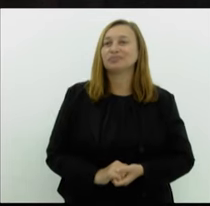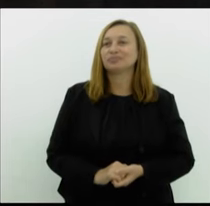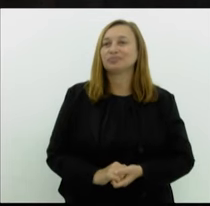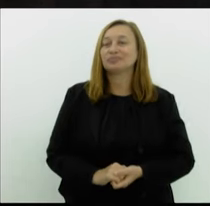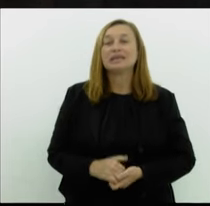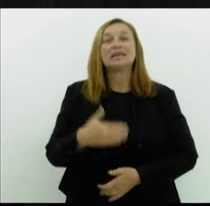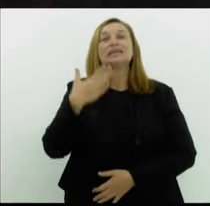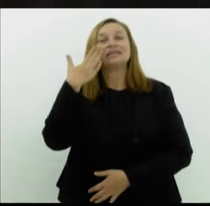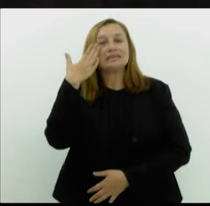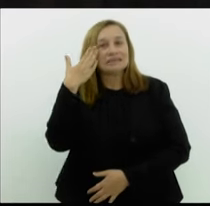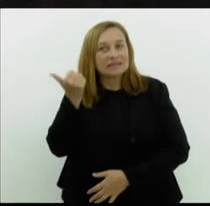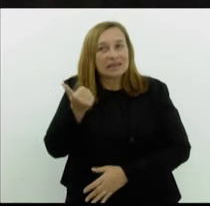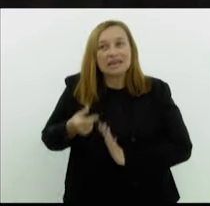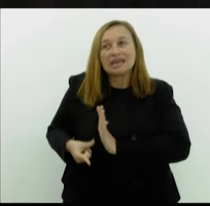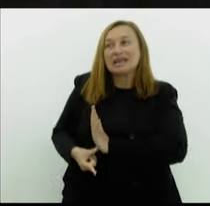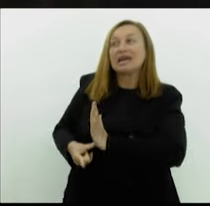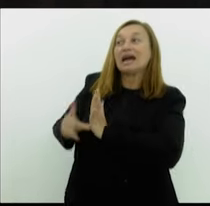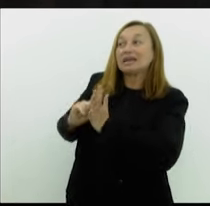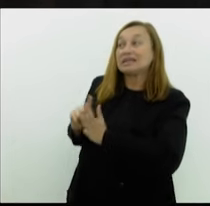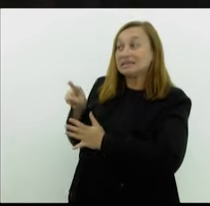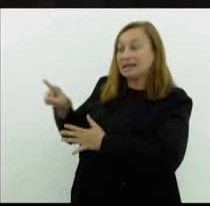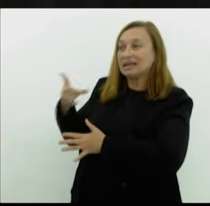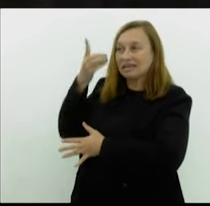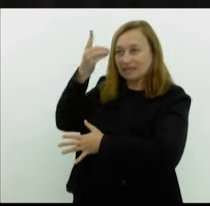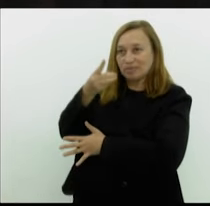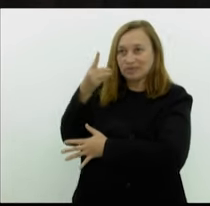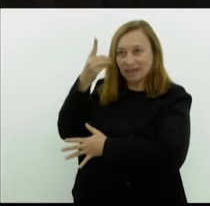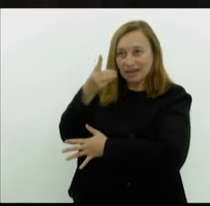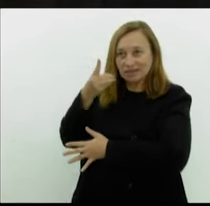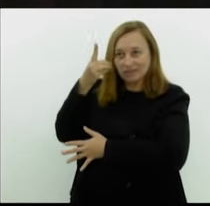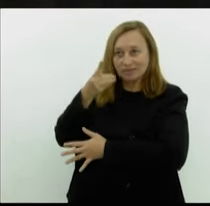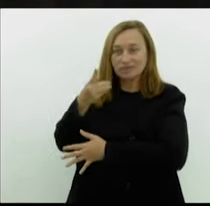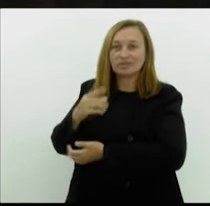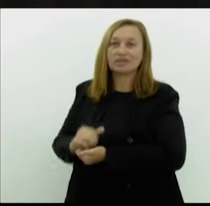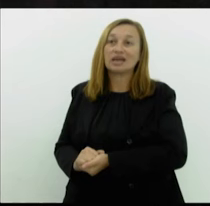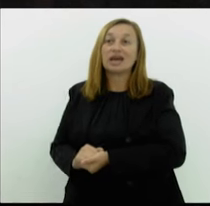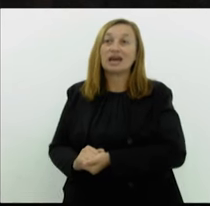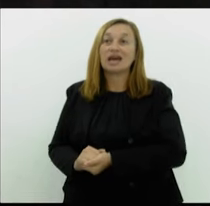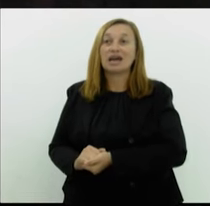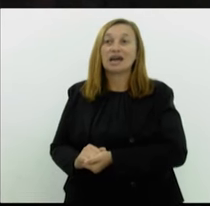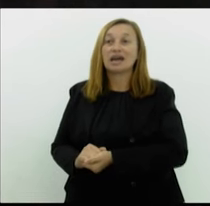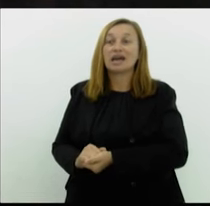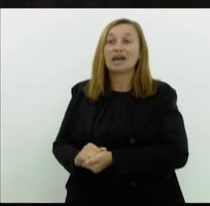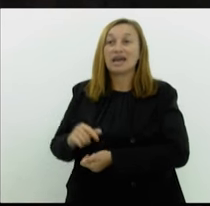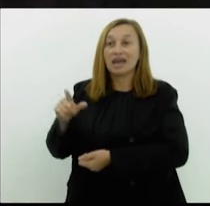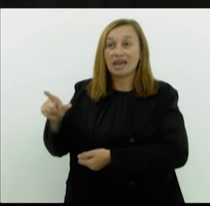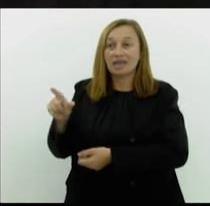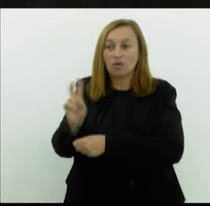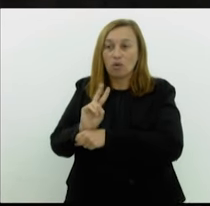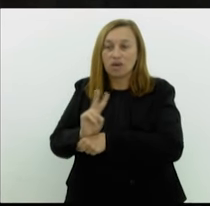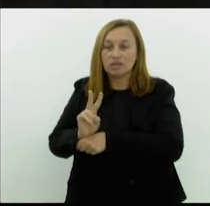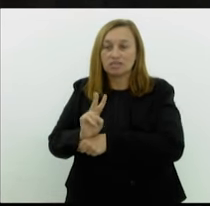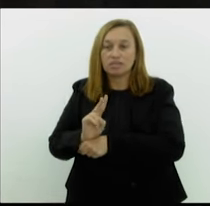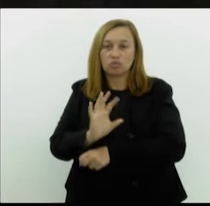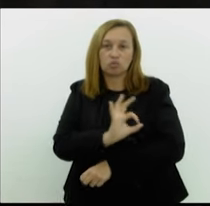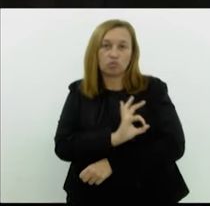Sei que, antes de ser deputado, ele foi inspetor de